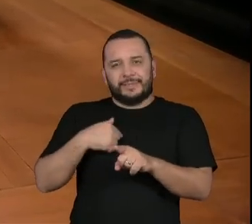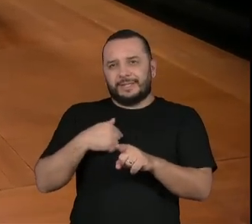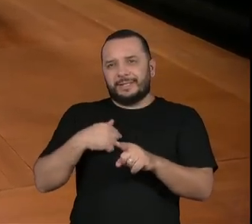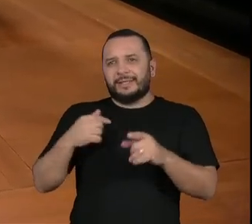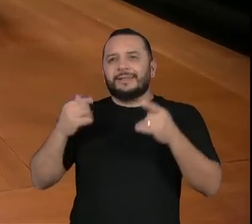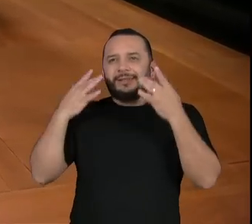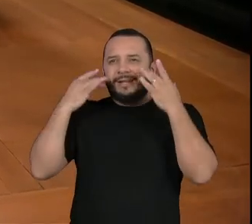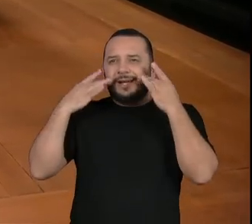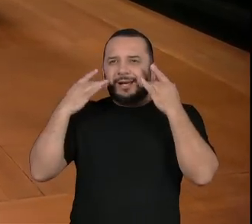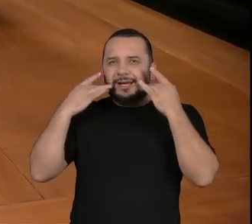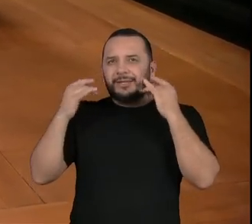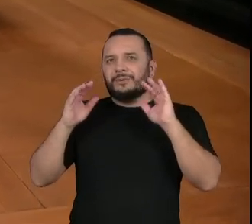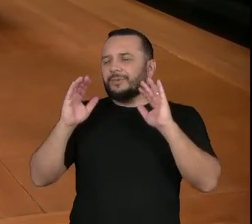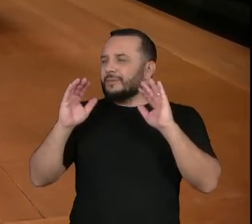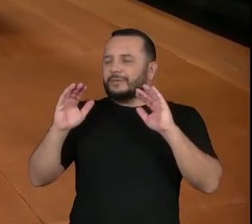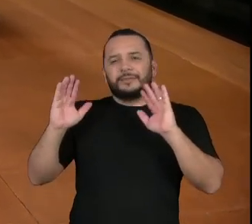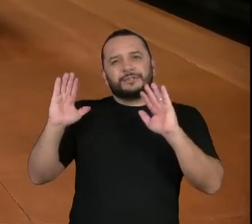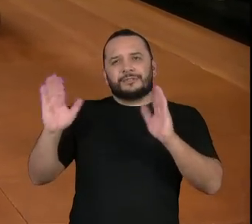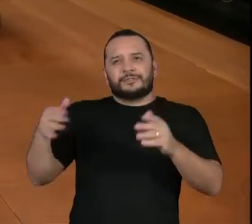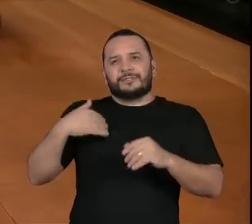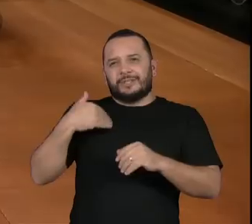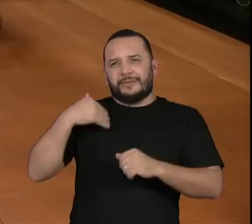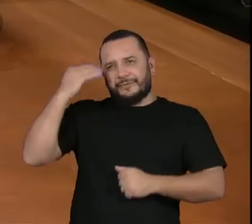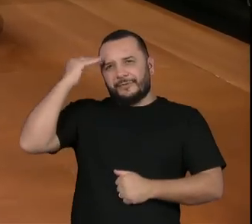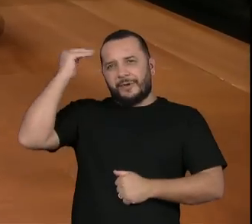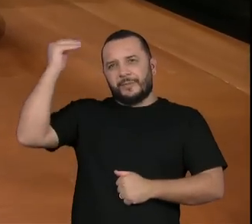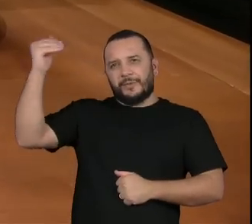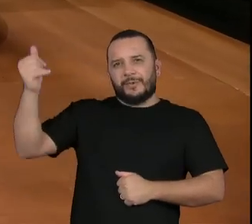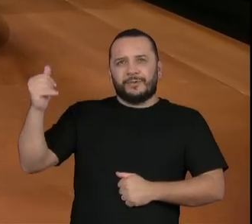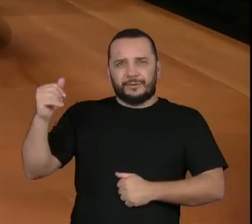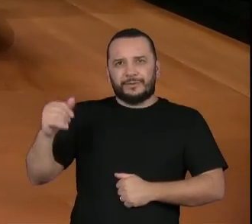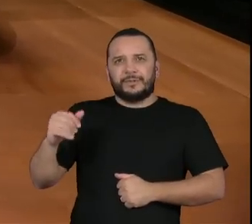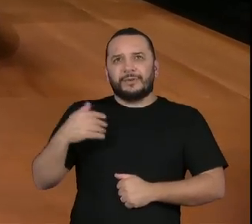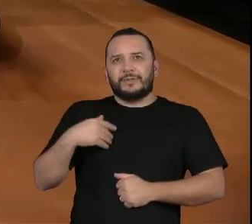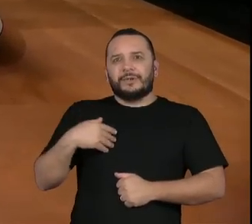em cartaz estava uma peça que fazia um sucesso danado, que era o